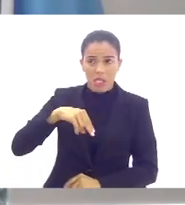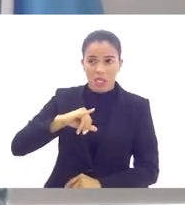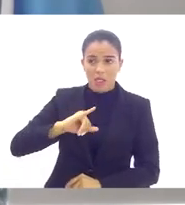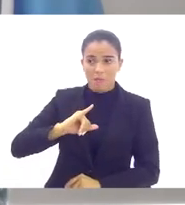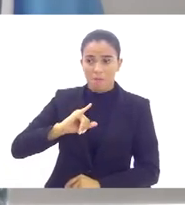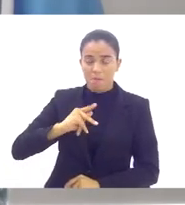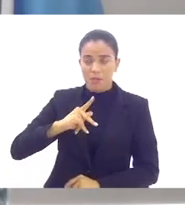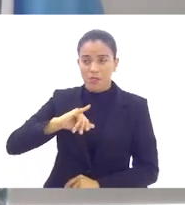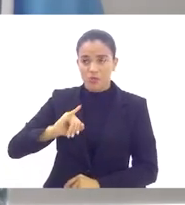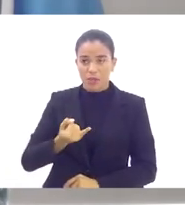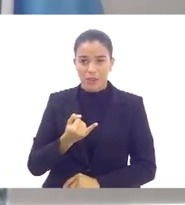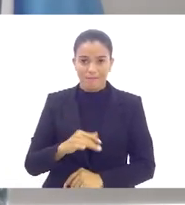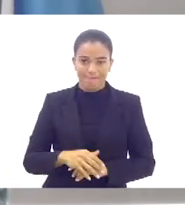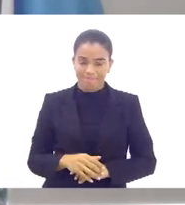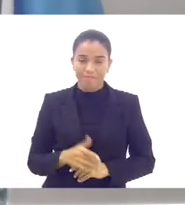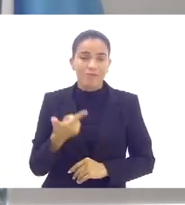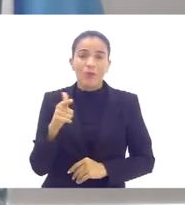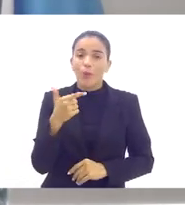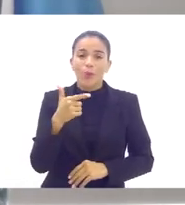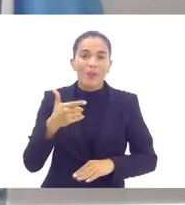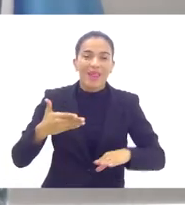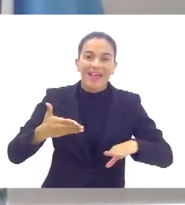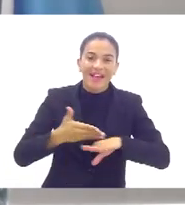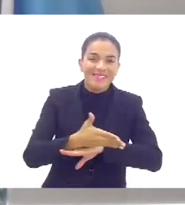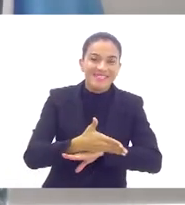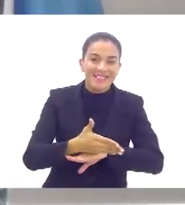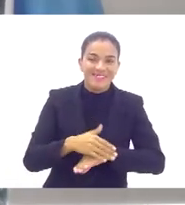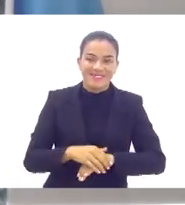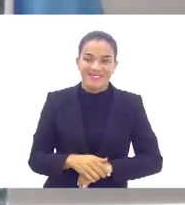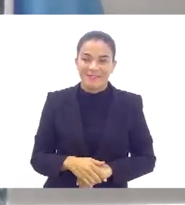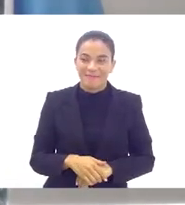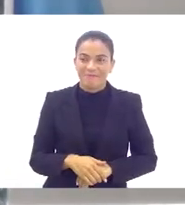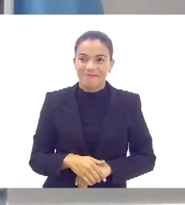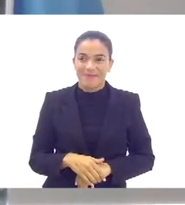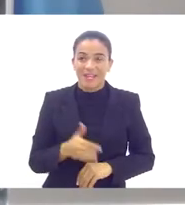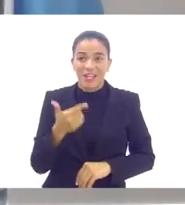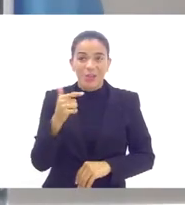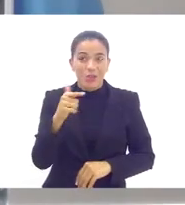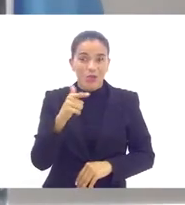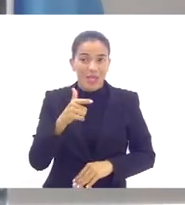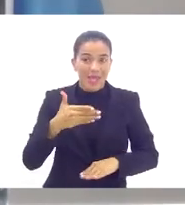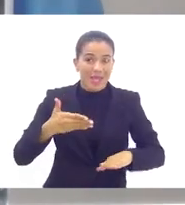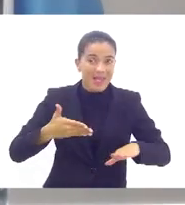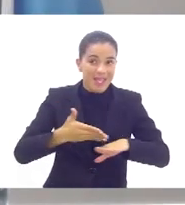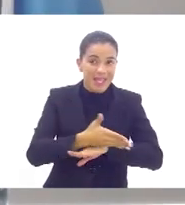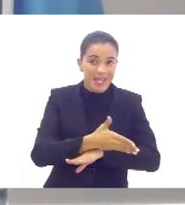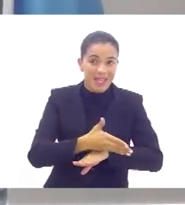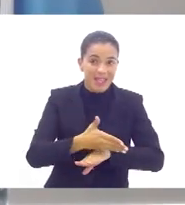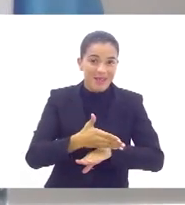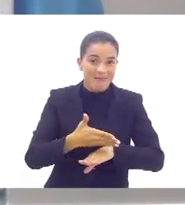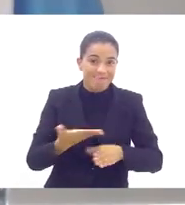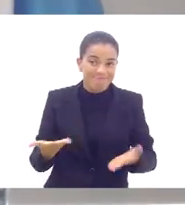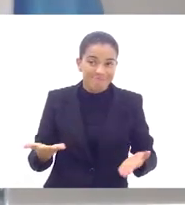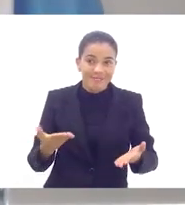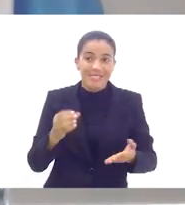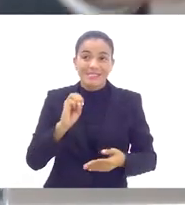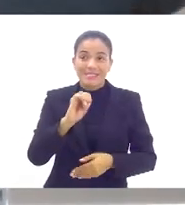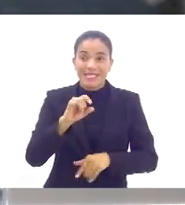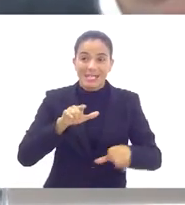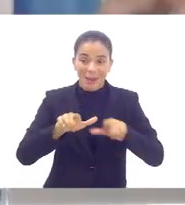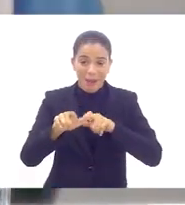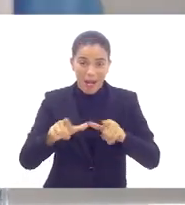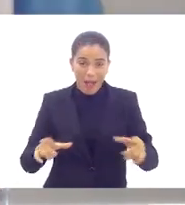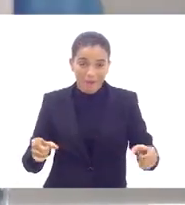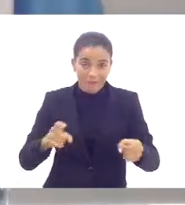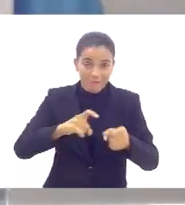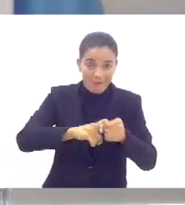nós não temos acesso a... Eu fiscalizo... Não tem, porque vocês não bebidas. Trabalham integrado. É. Se vocês trabalhassem integrado com